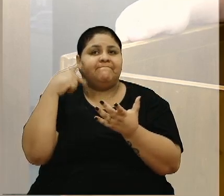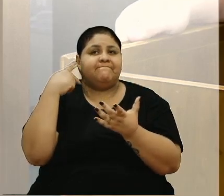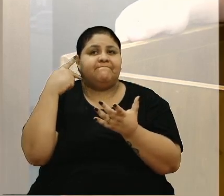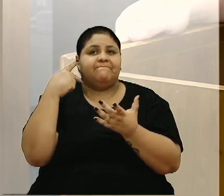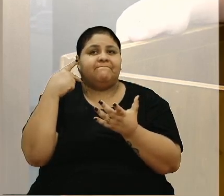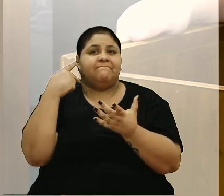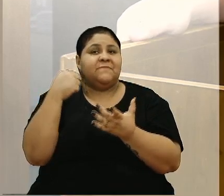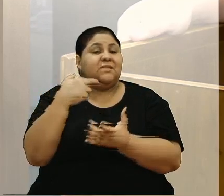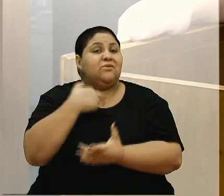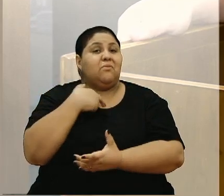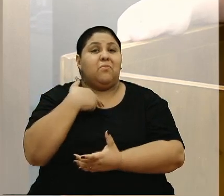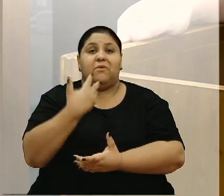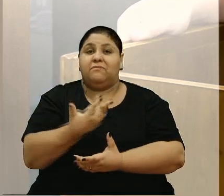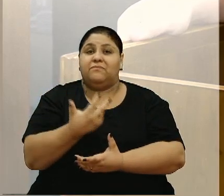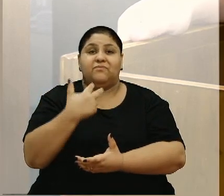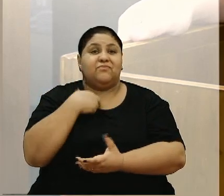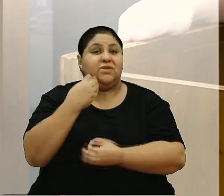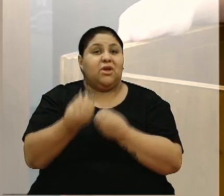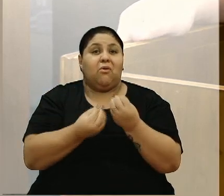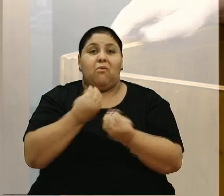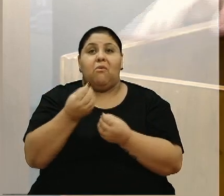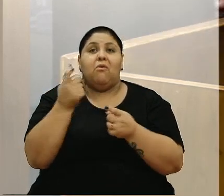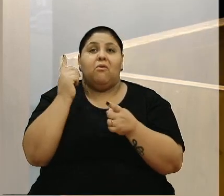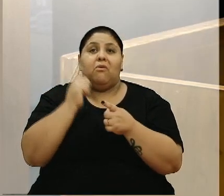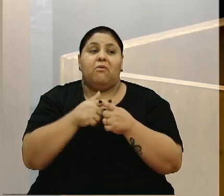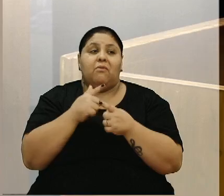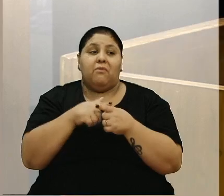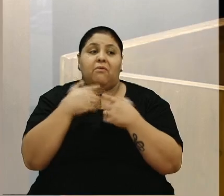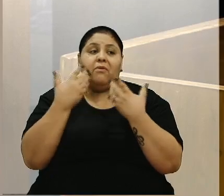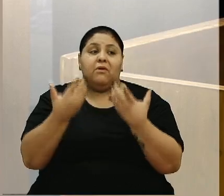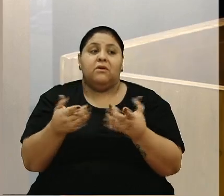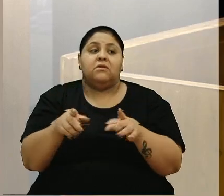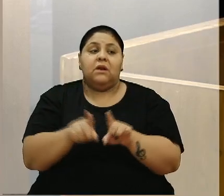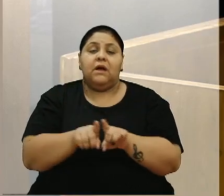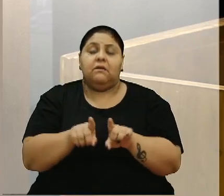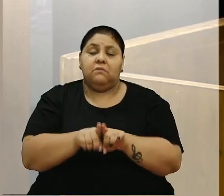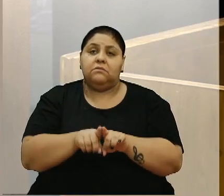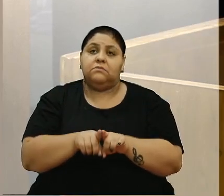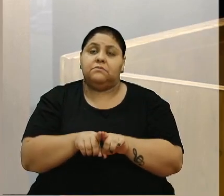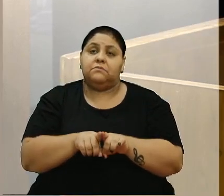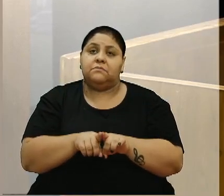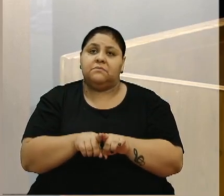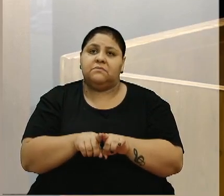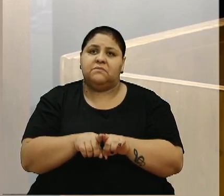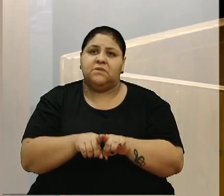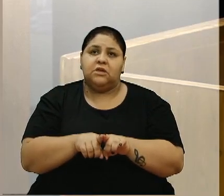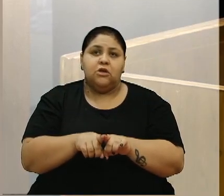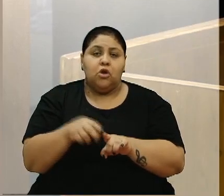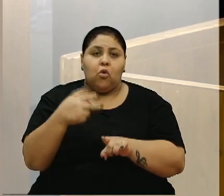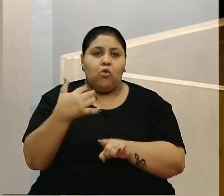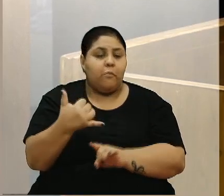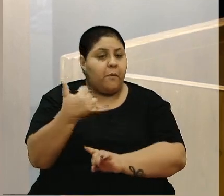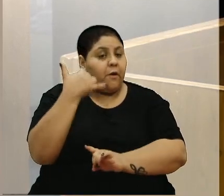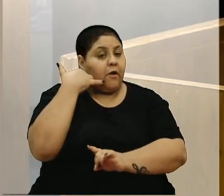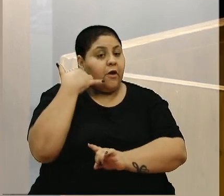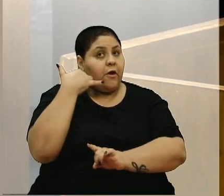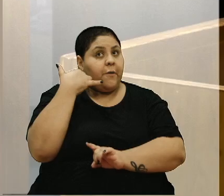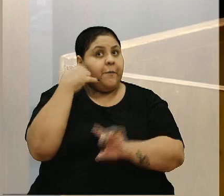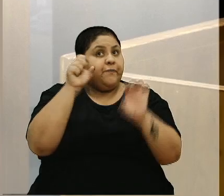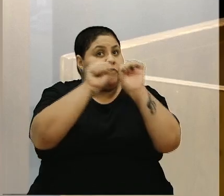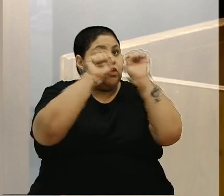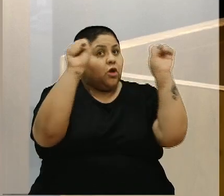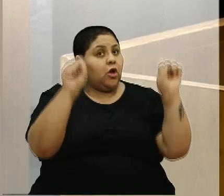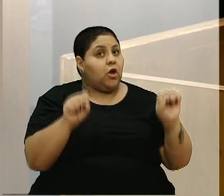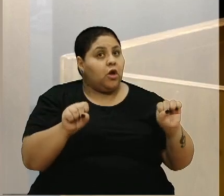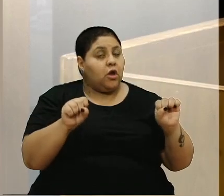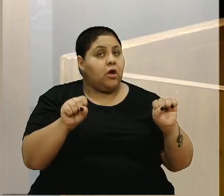eu não posso. Não tem como. Digo, pois é, não tem como em 2024 tu pegar um telefone, tu ter um sistema